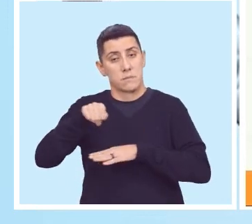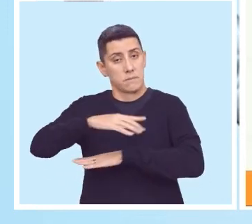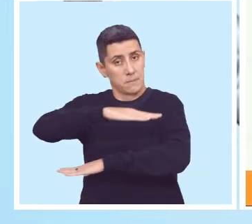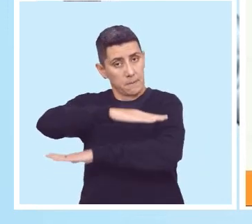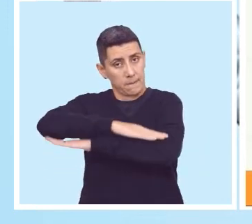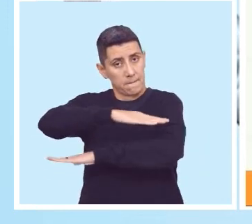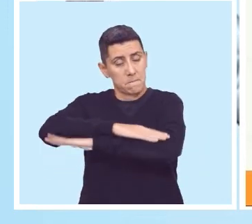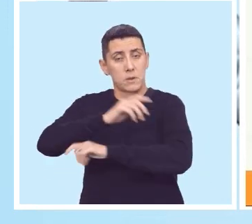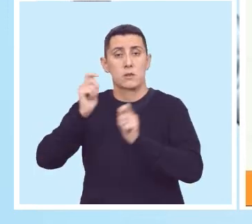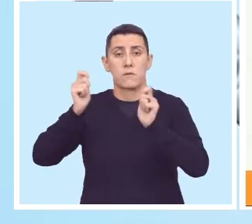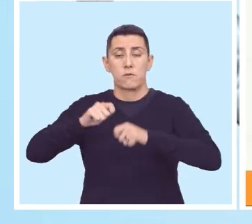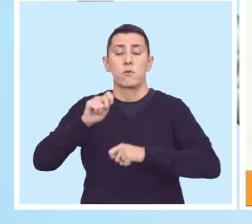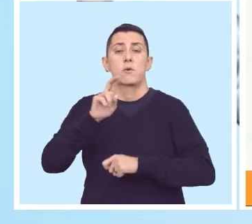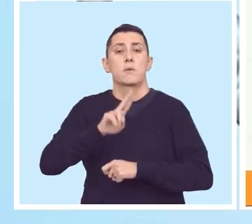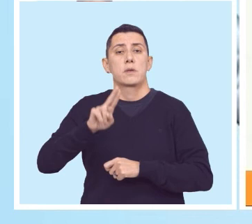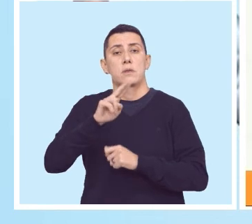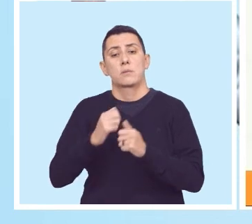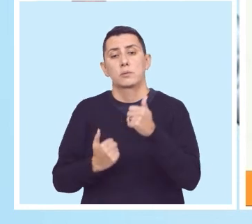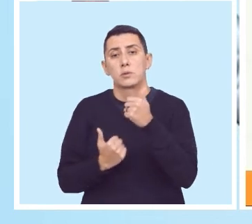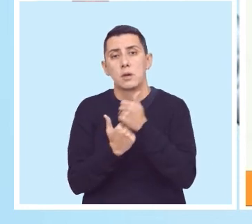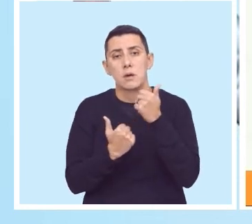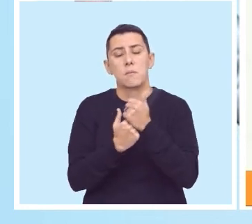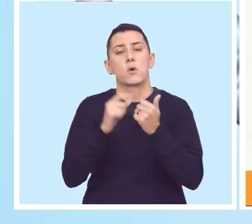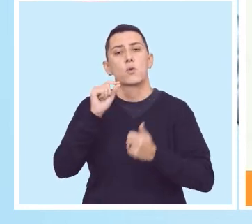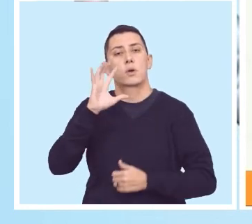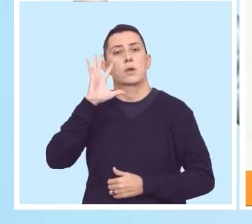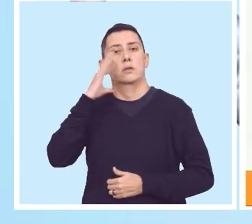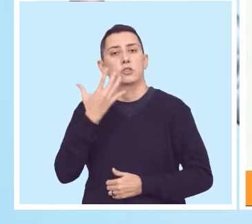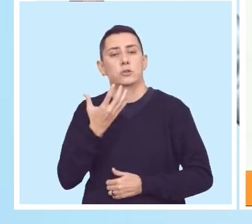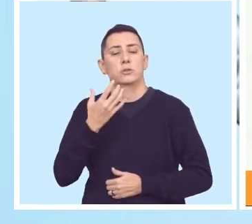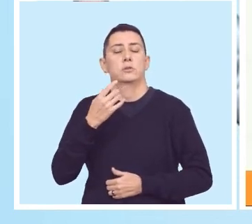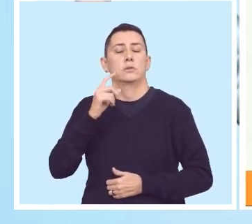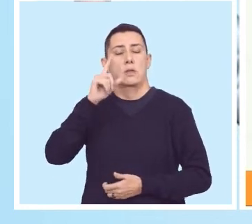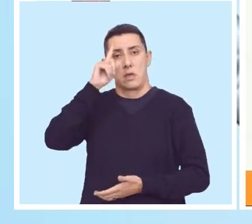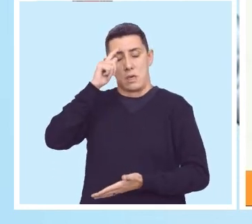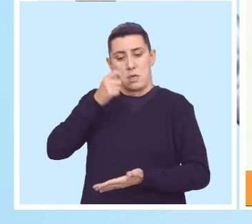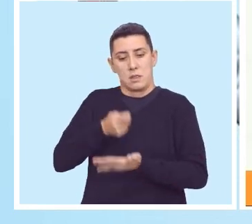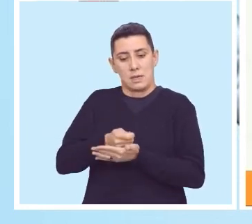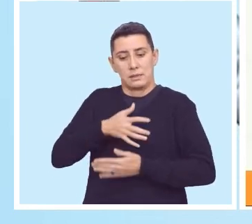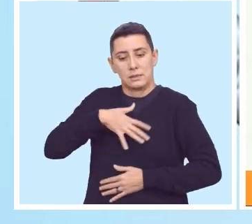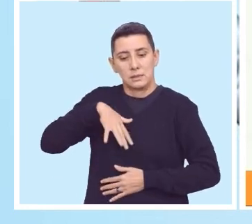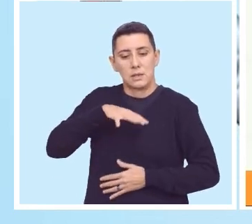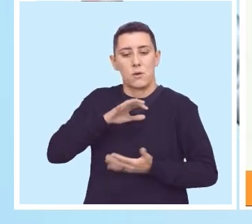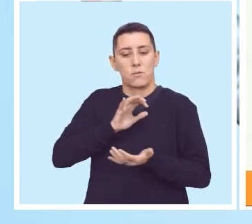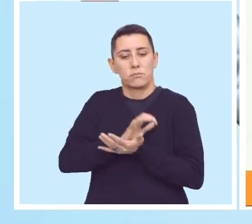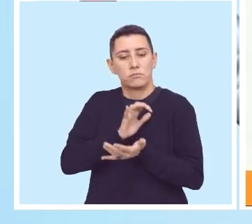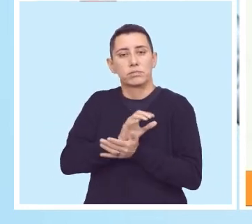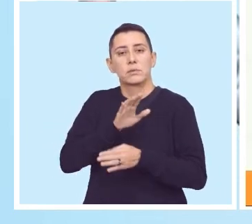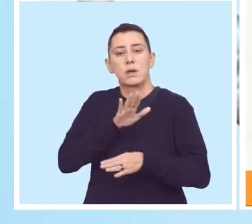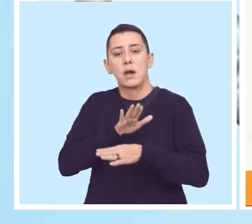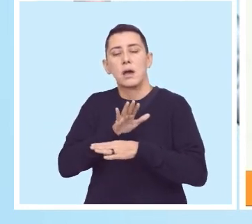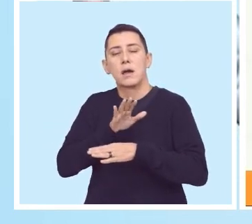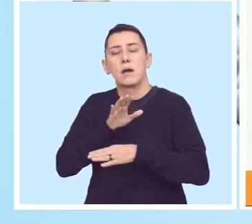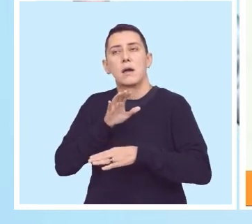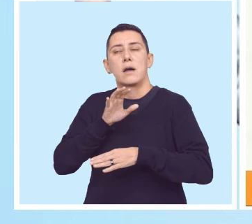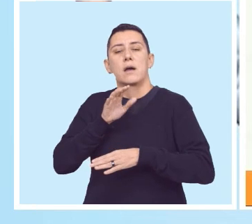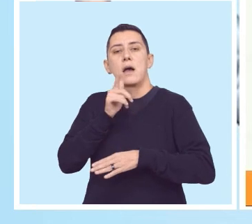possa ser usada para apoiar a tomada de decisão de gestores responsáveis pela infraestrutura